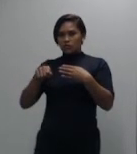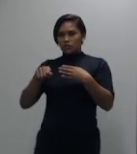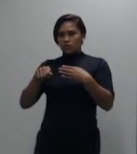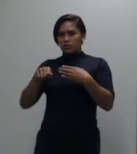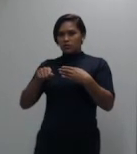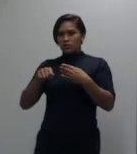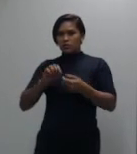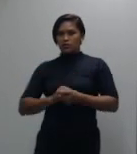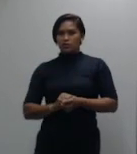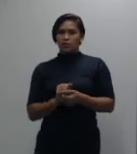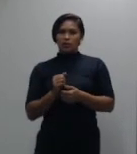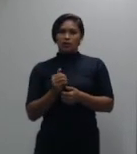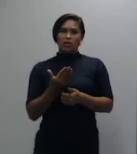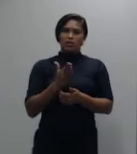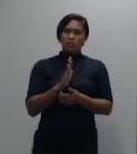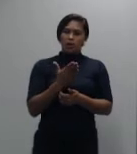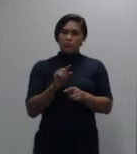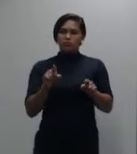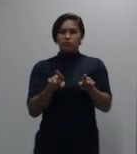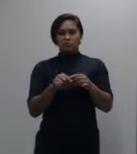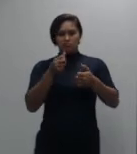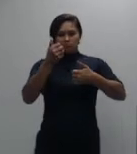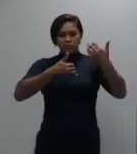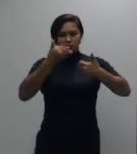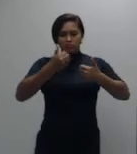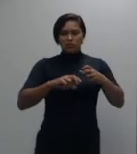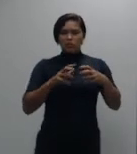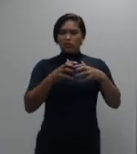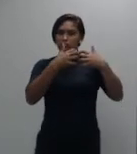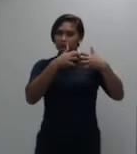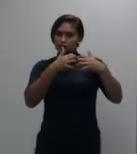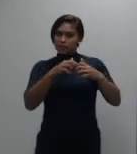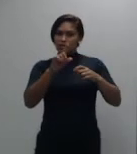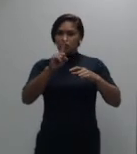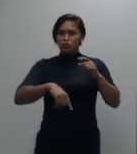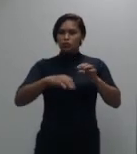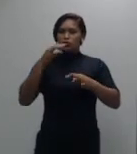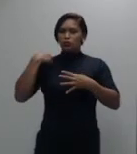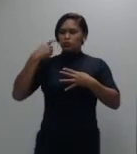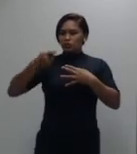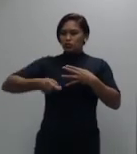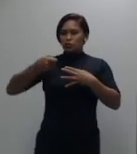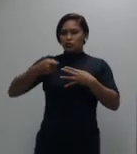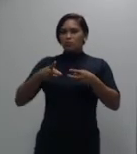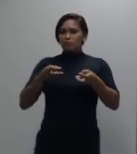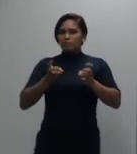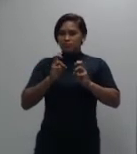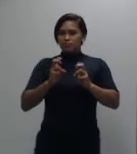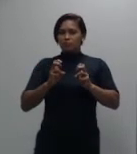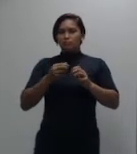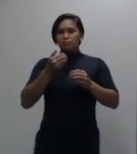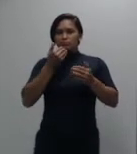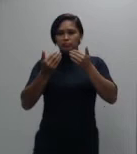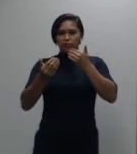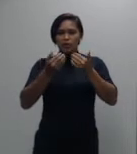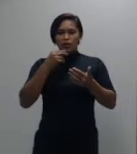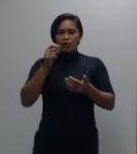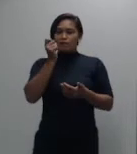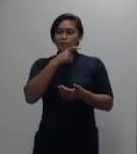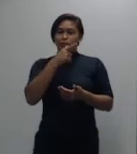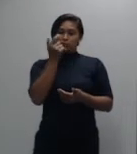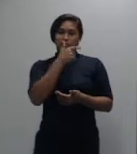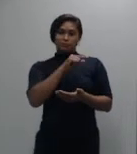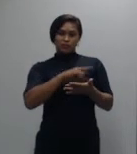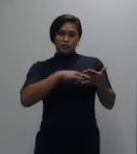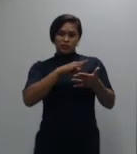talvez isso Explique a estranhesa e o juiz sacar alegações sobre falsificação de documento da